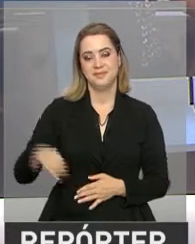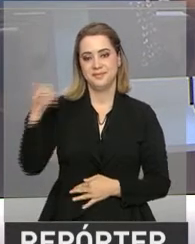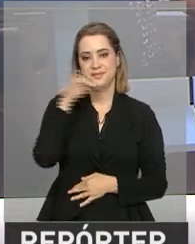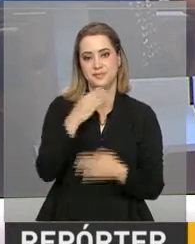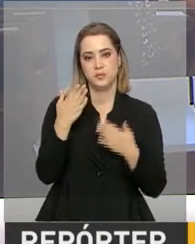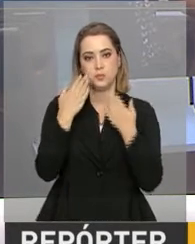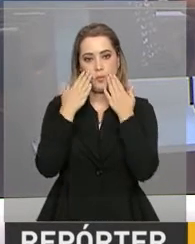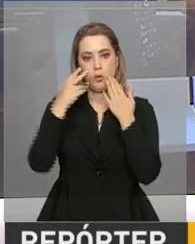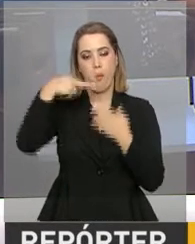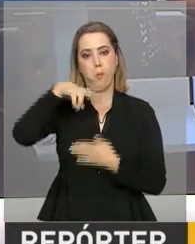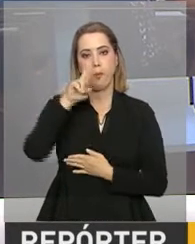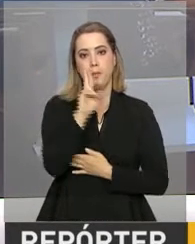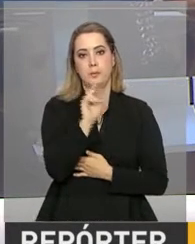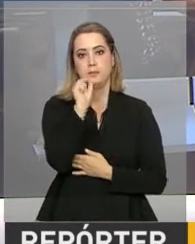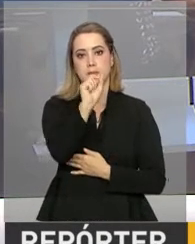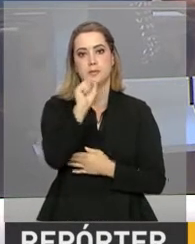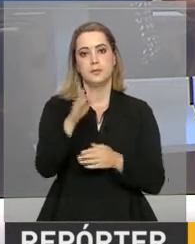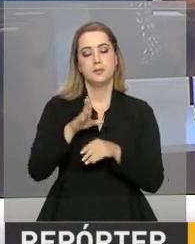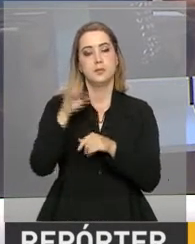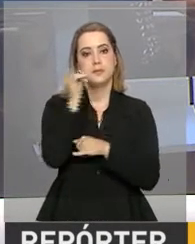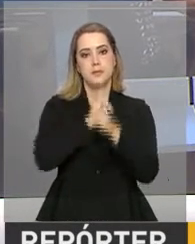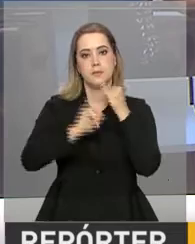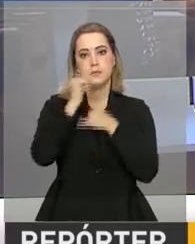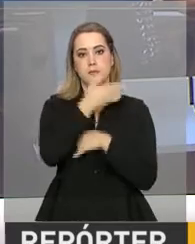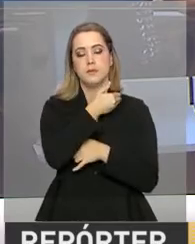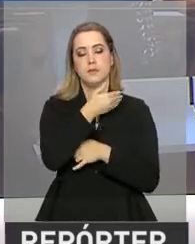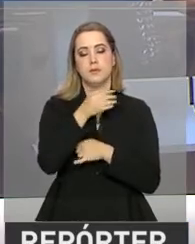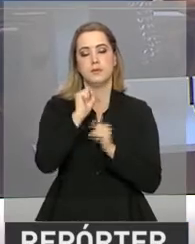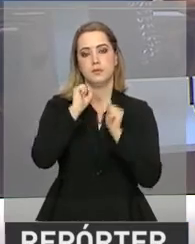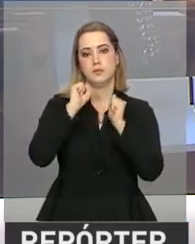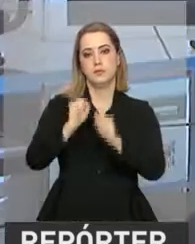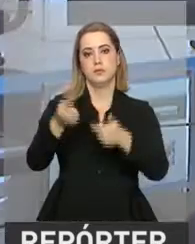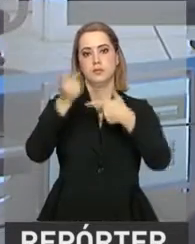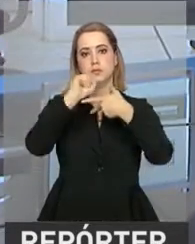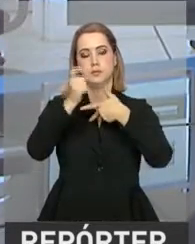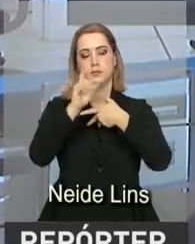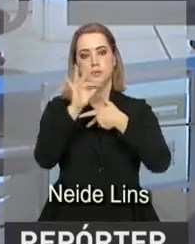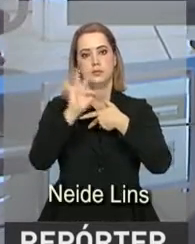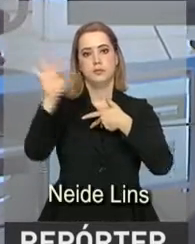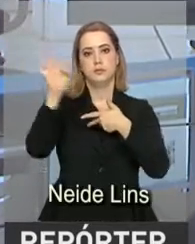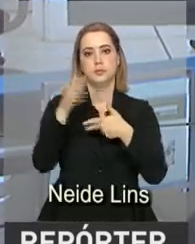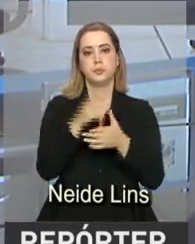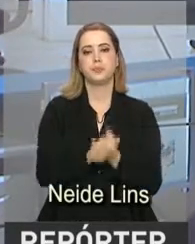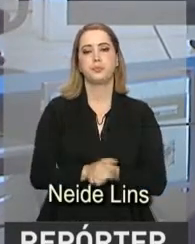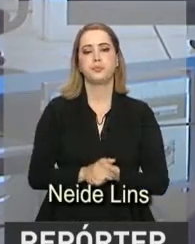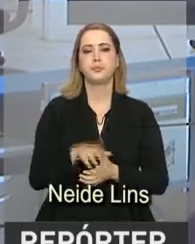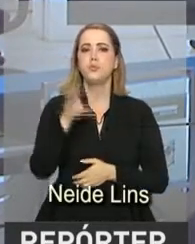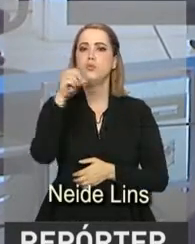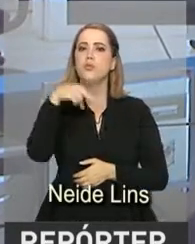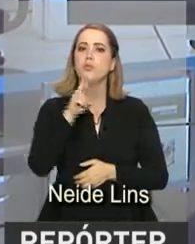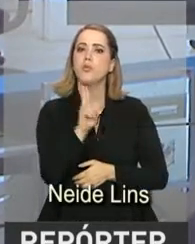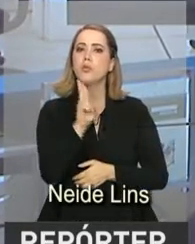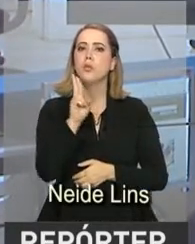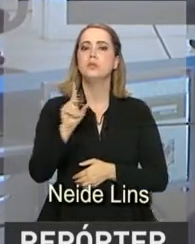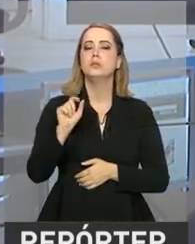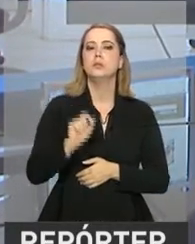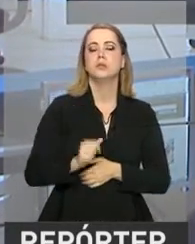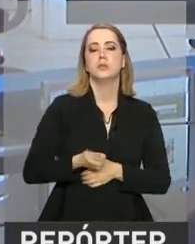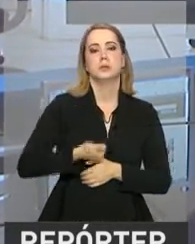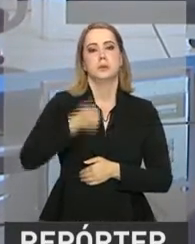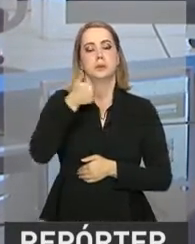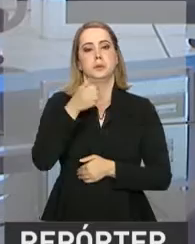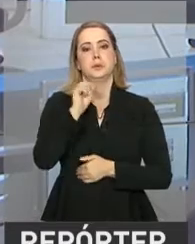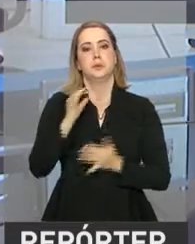Olá, no ar mais um Repórter NBR com as notícias do Poder Executivo Federal. Uma ONU mais efetiva no combate a questões